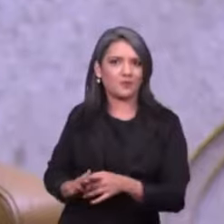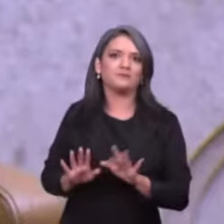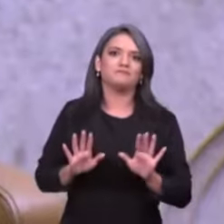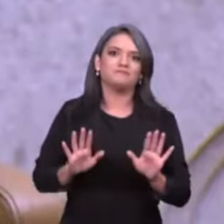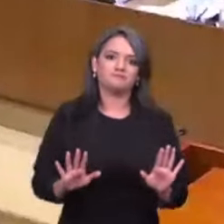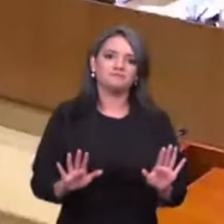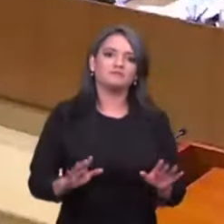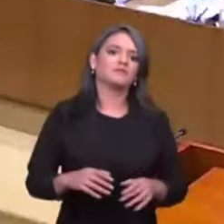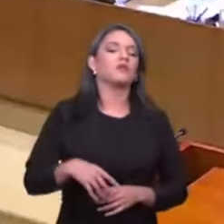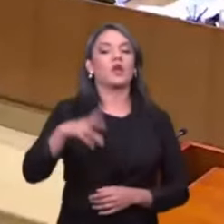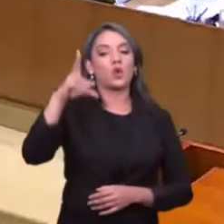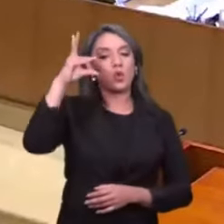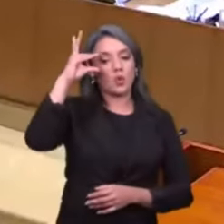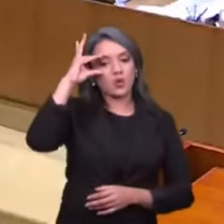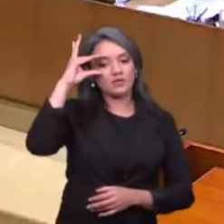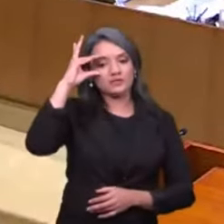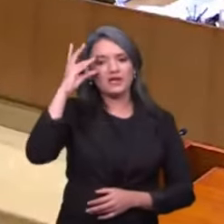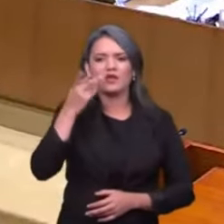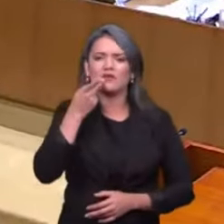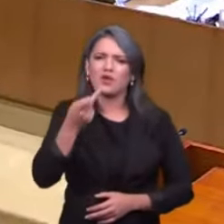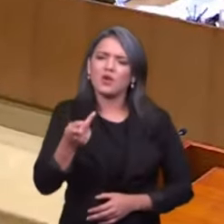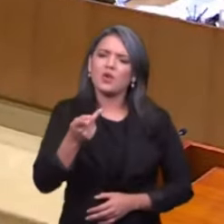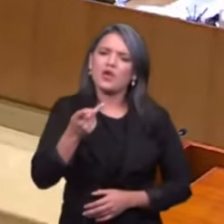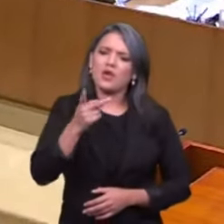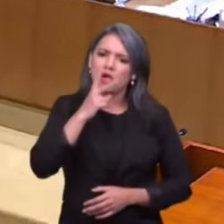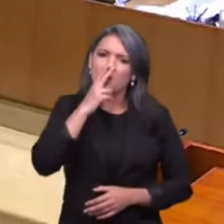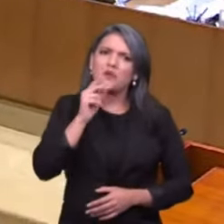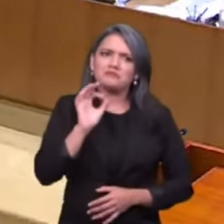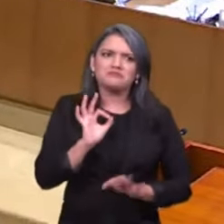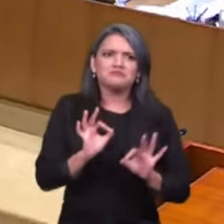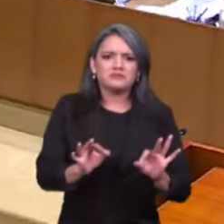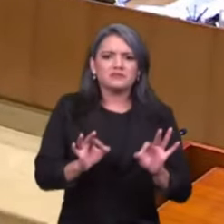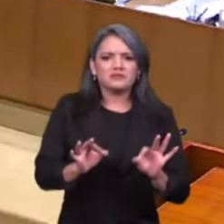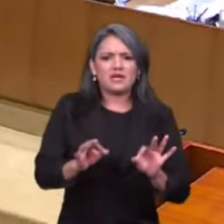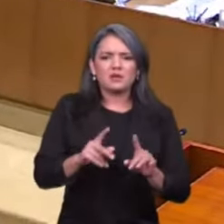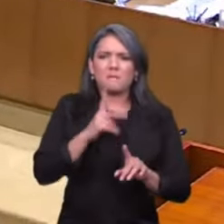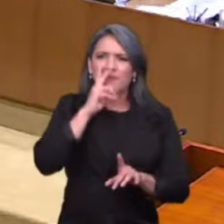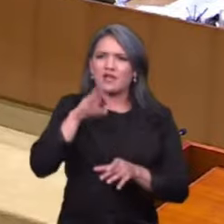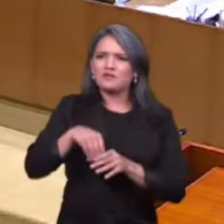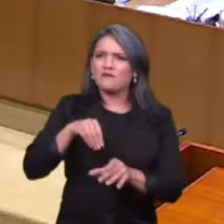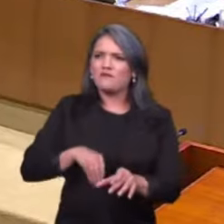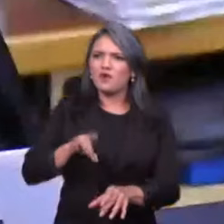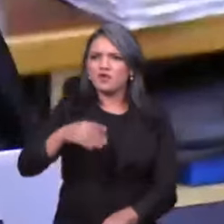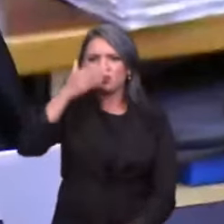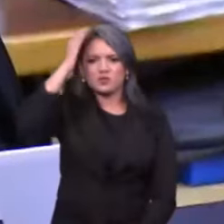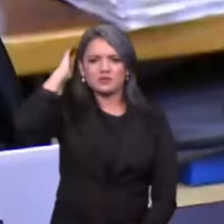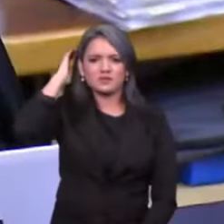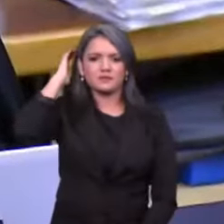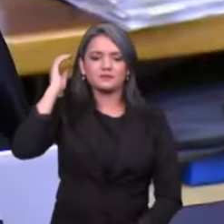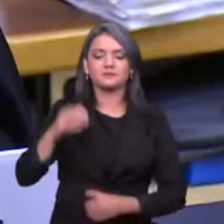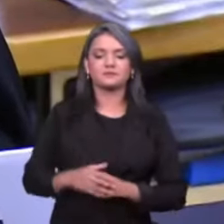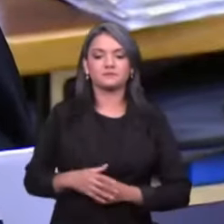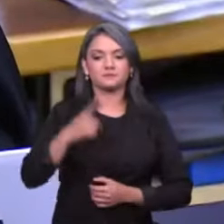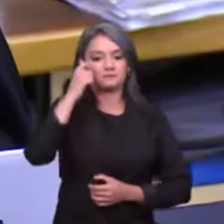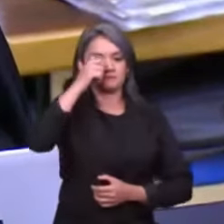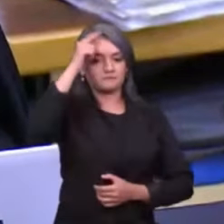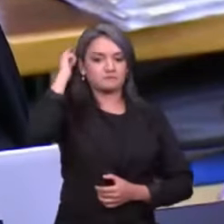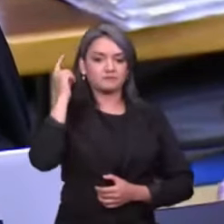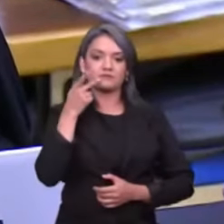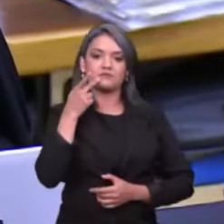na sua maioria, salvo o ministro Zanin, nesse sentido. Mas essa questão é importante. É o seguinte,